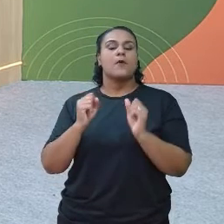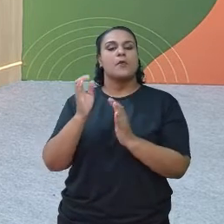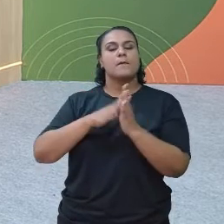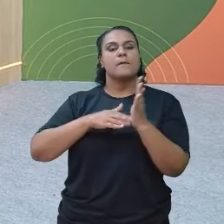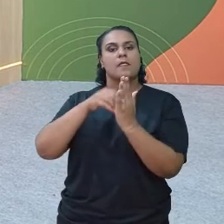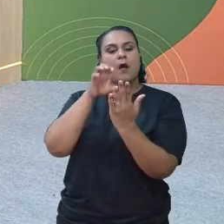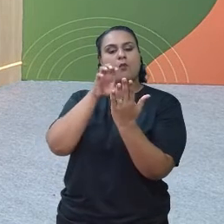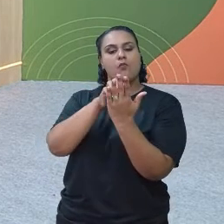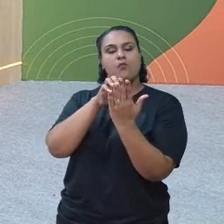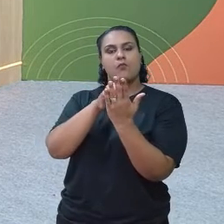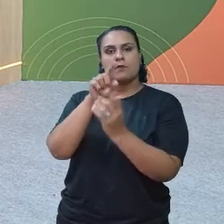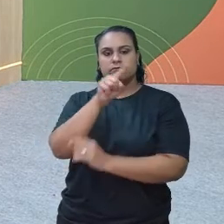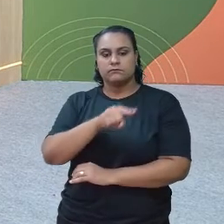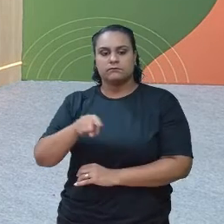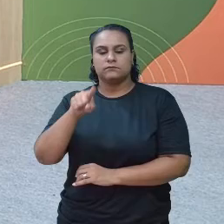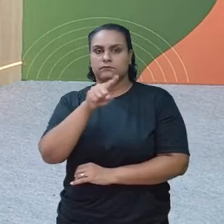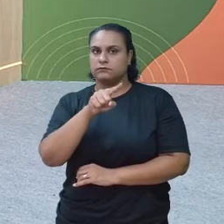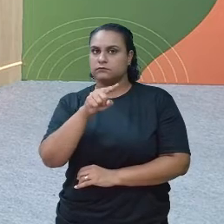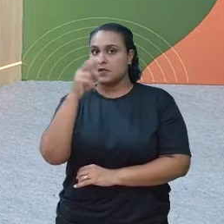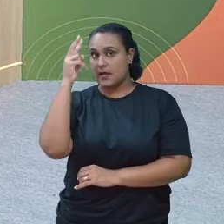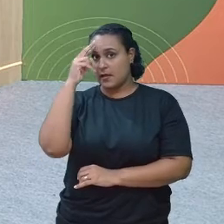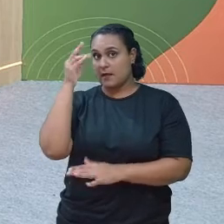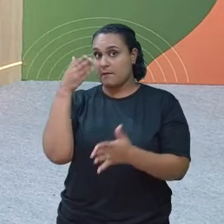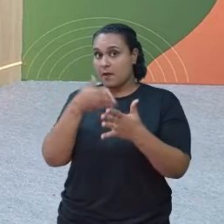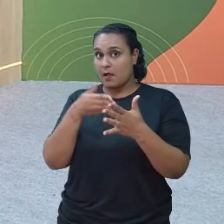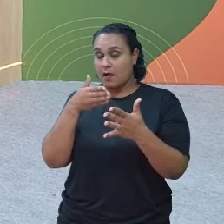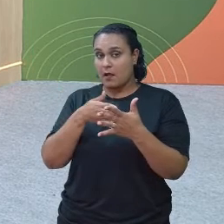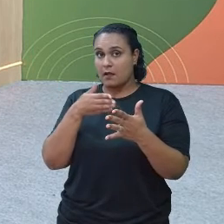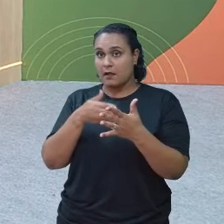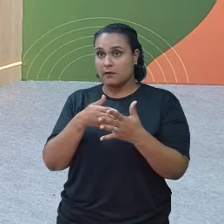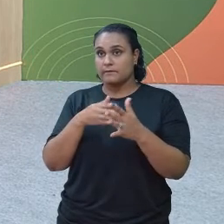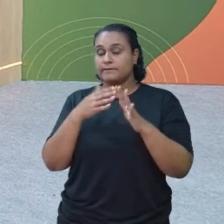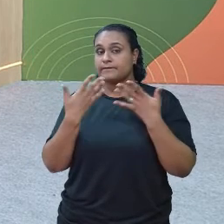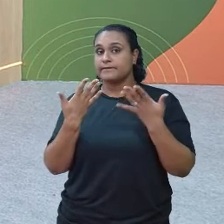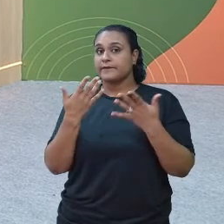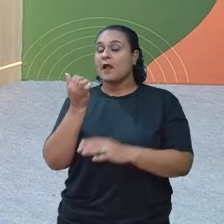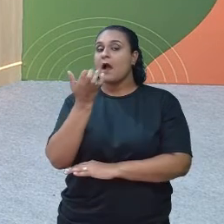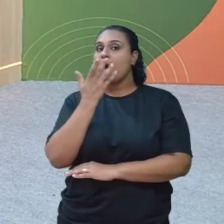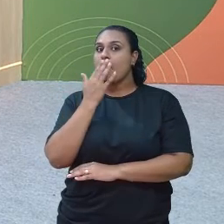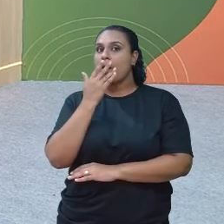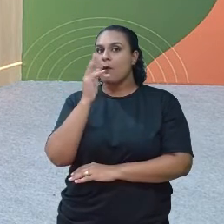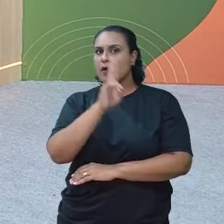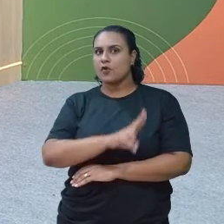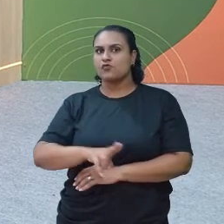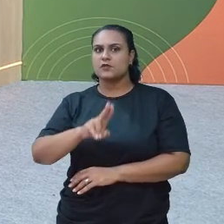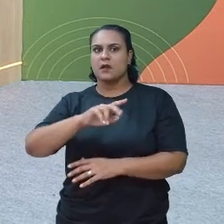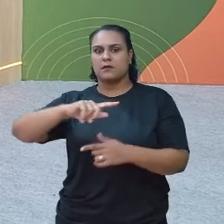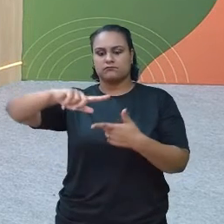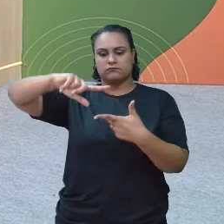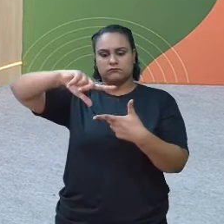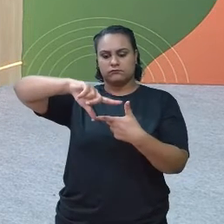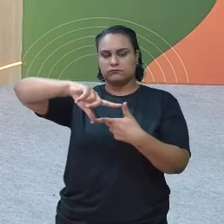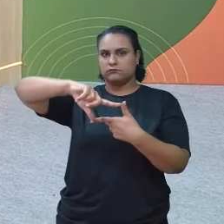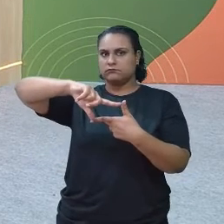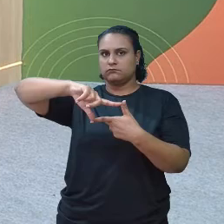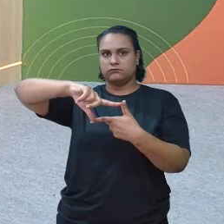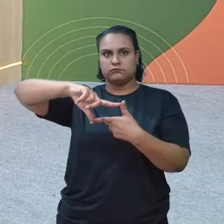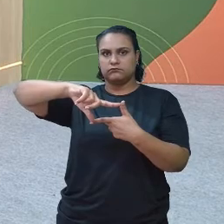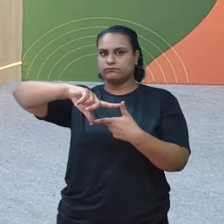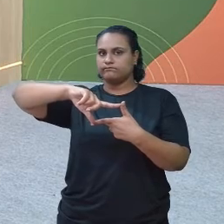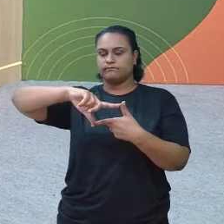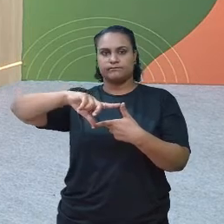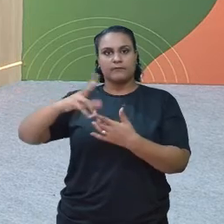circular? Lembra que a restrição que eu tenho é a cor que eu utilizar no retângulo, eu não posso utilizar no